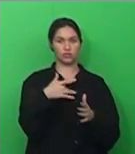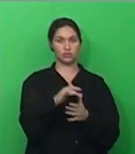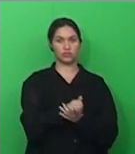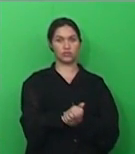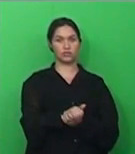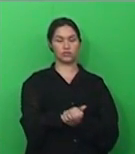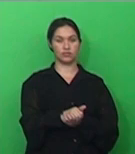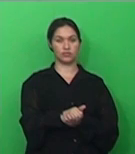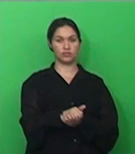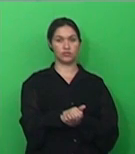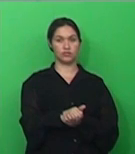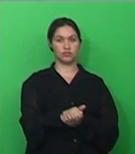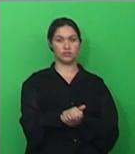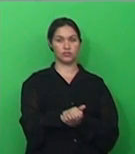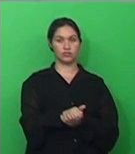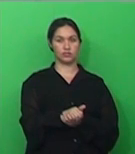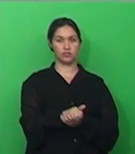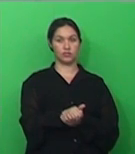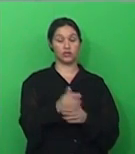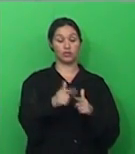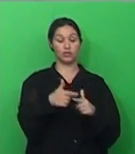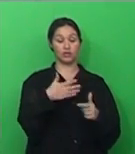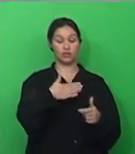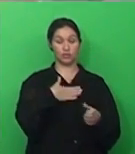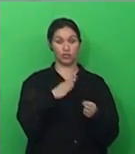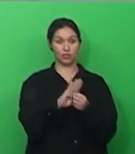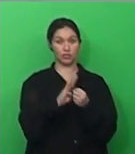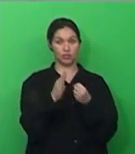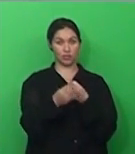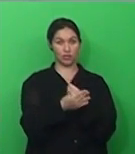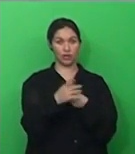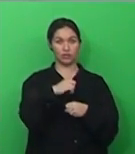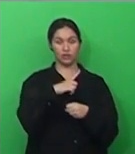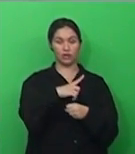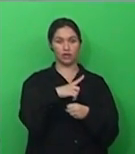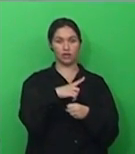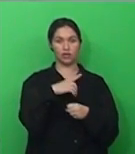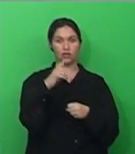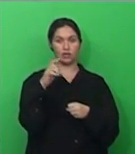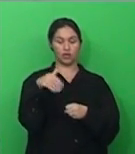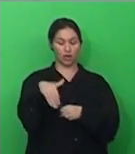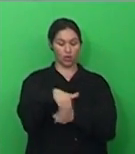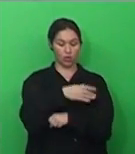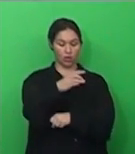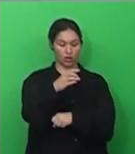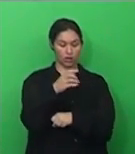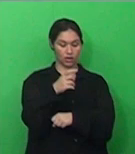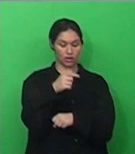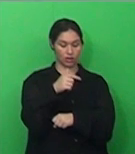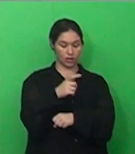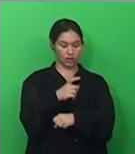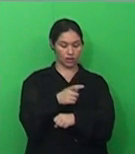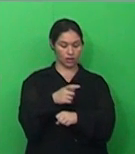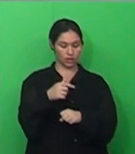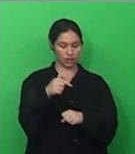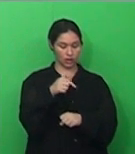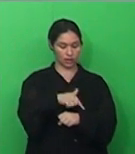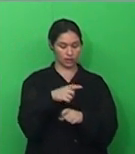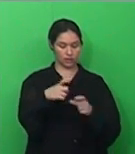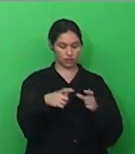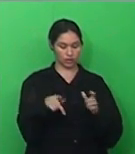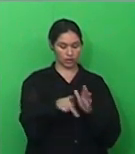na frente do posto de saúde, e aí os carros passam do posto de saúde e é um poeirão só. A turma está revoltada, quer trancar até o posto de